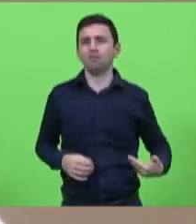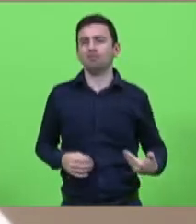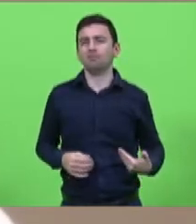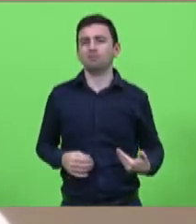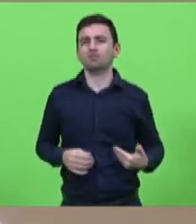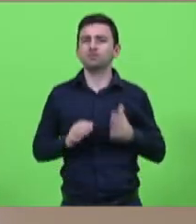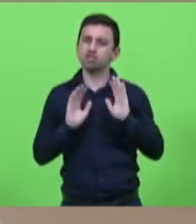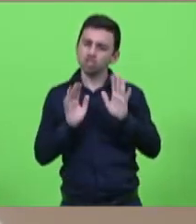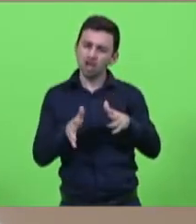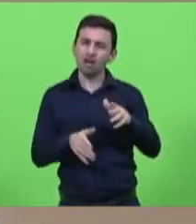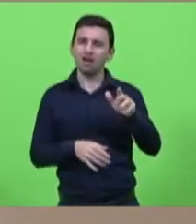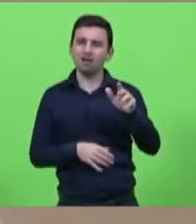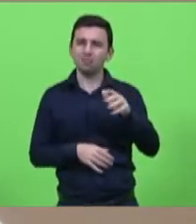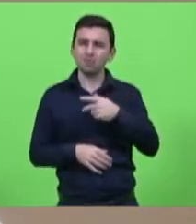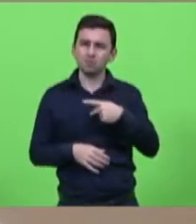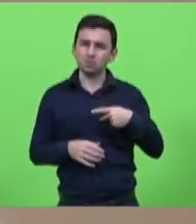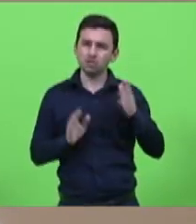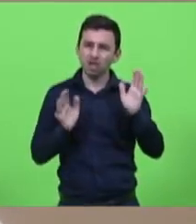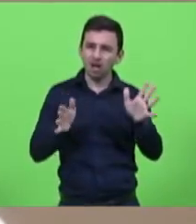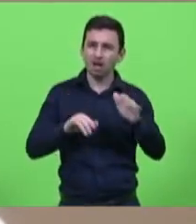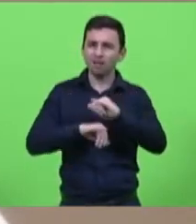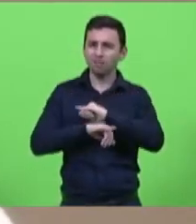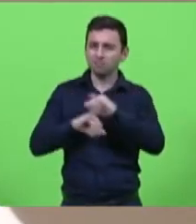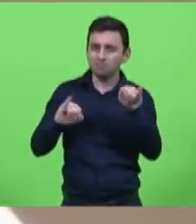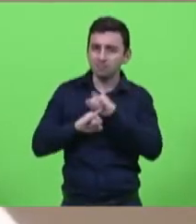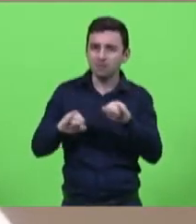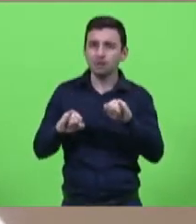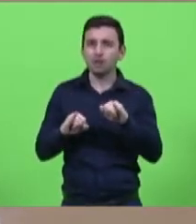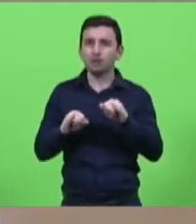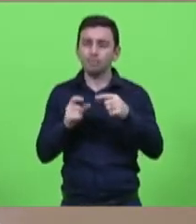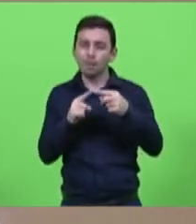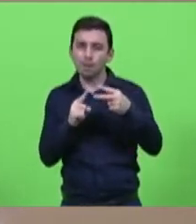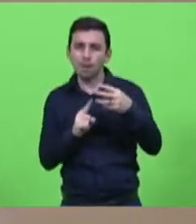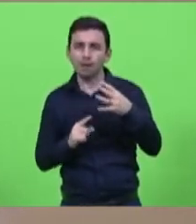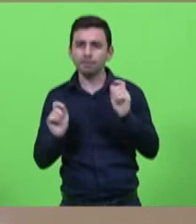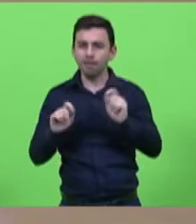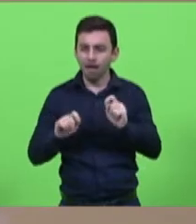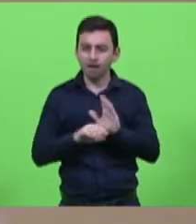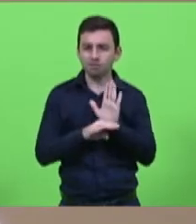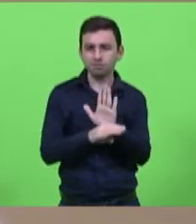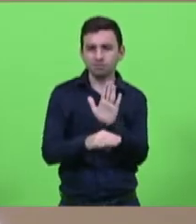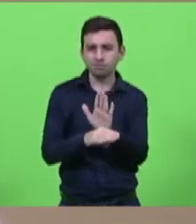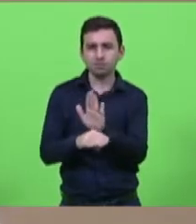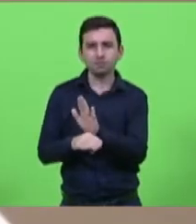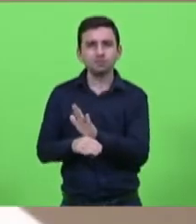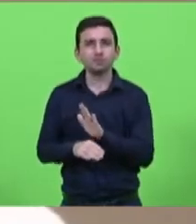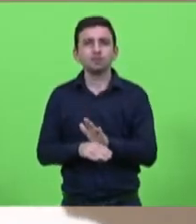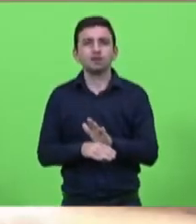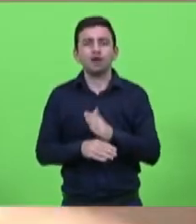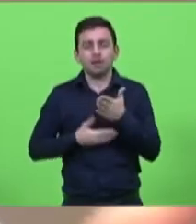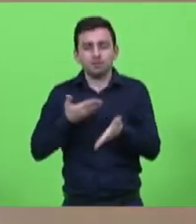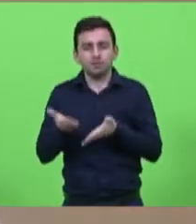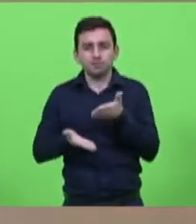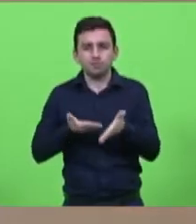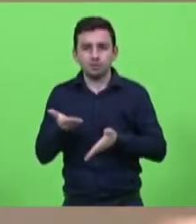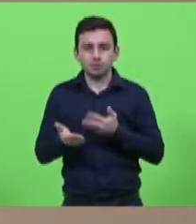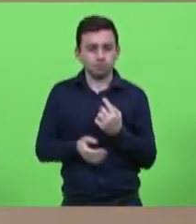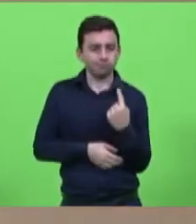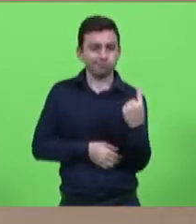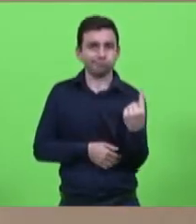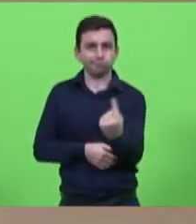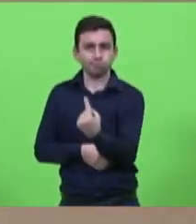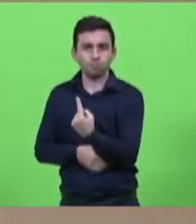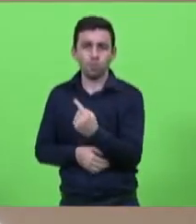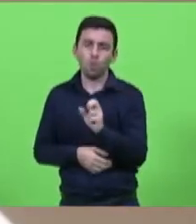com vários pontos que poderiam atender e fazer de bom grado e para poder ter ali um atendimento, mesmo que individualizado ou